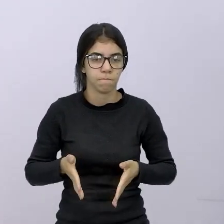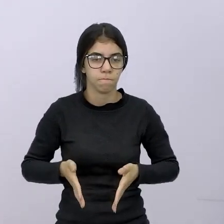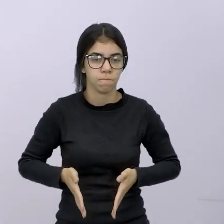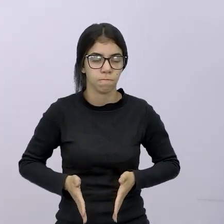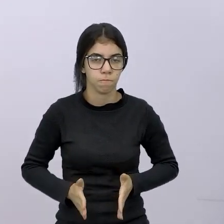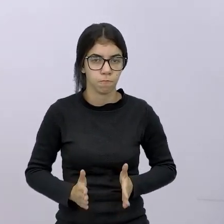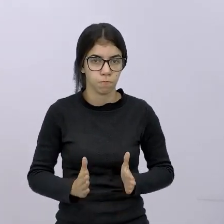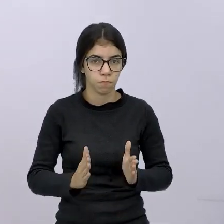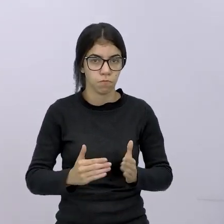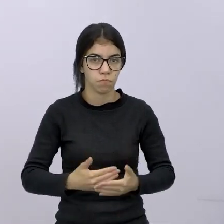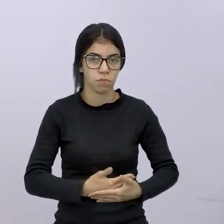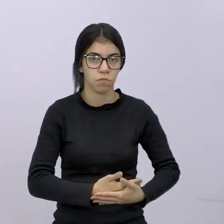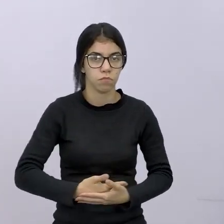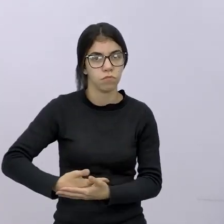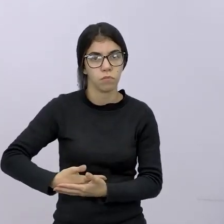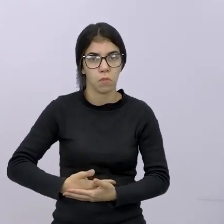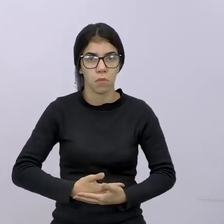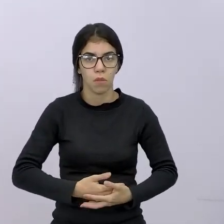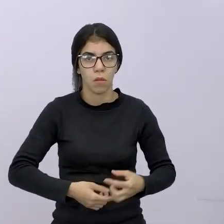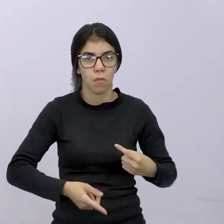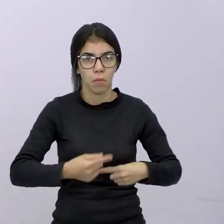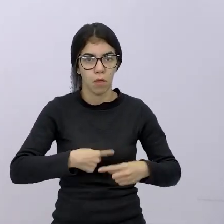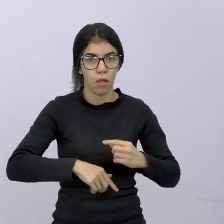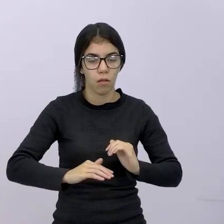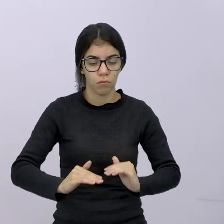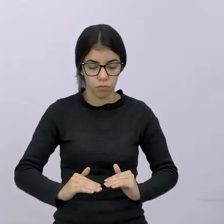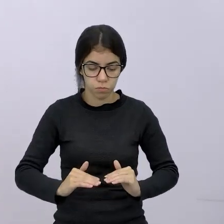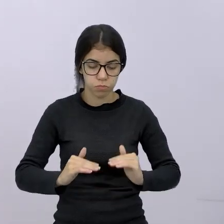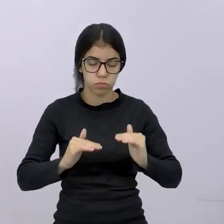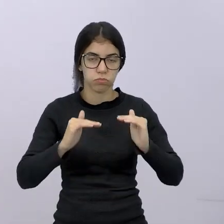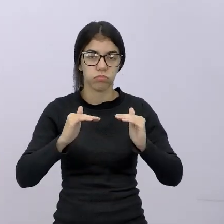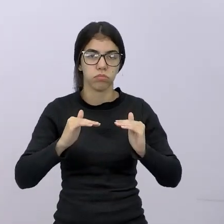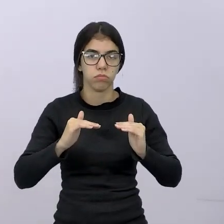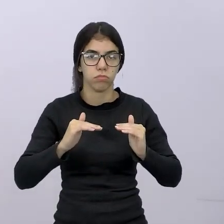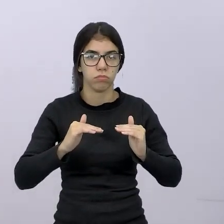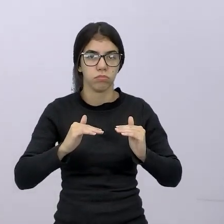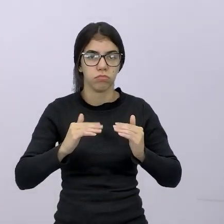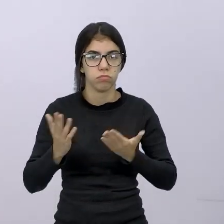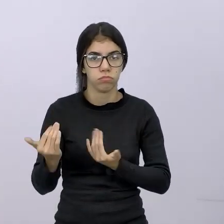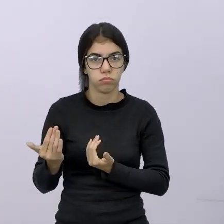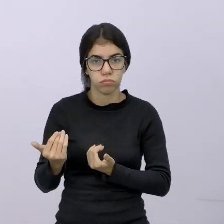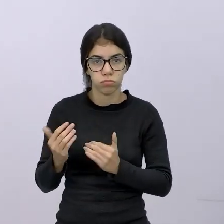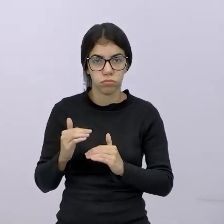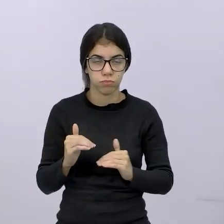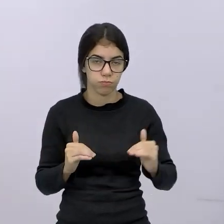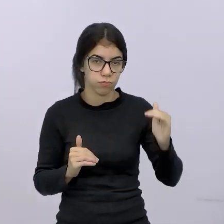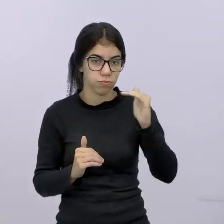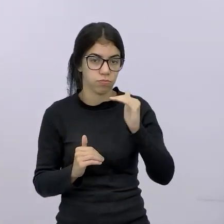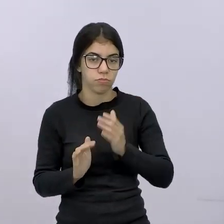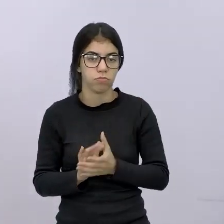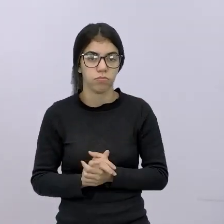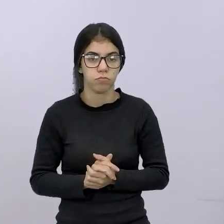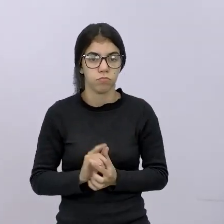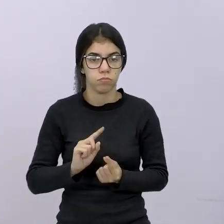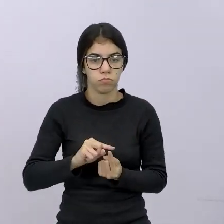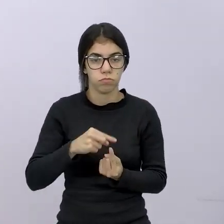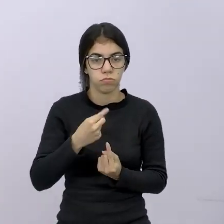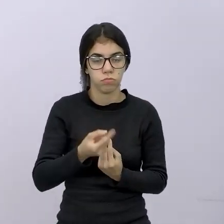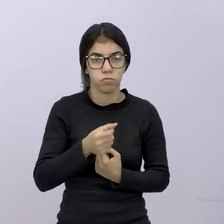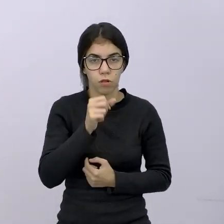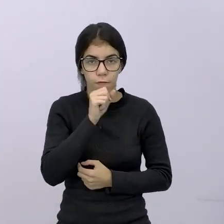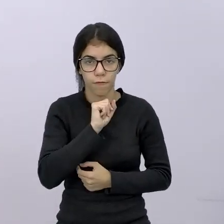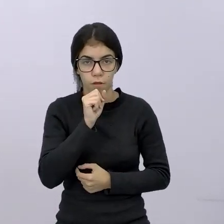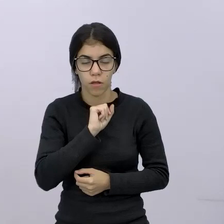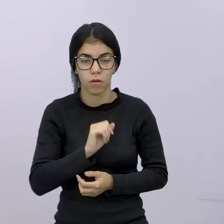um bebê, daí ele se desenvolve, se transforma em criança, adolescente, adulto e depois